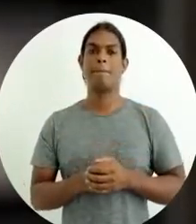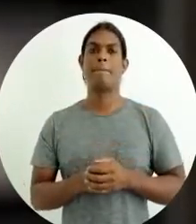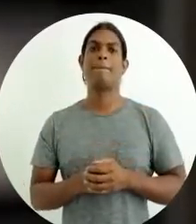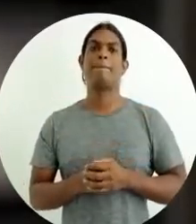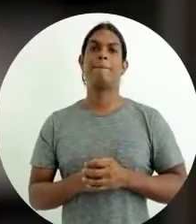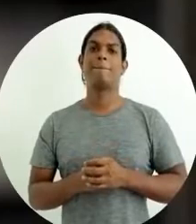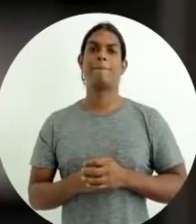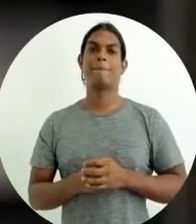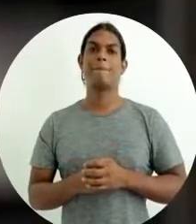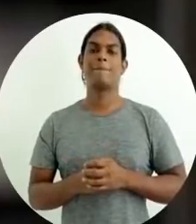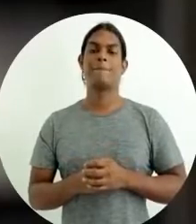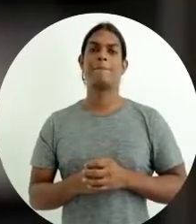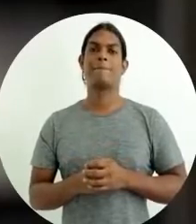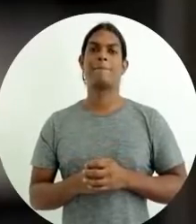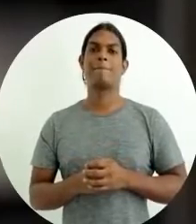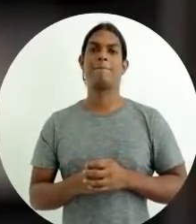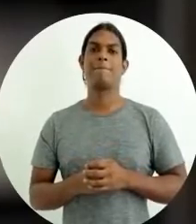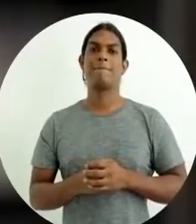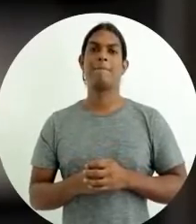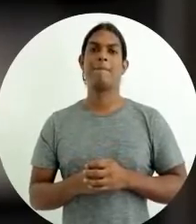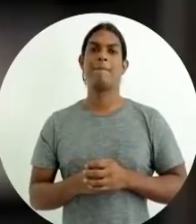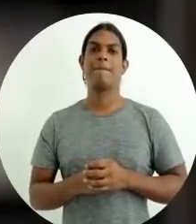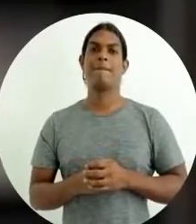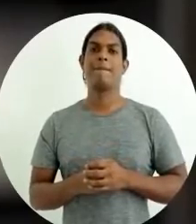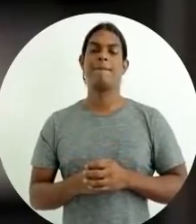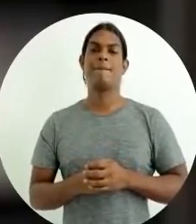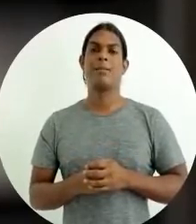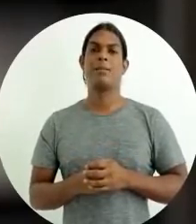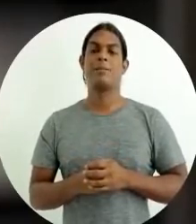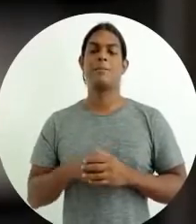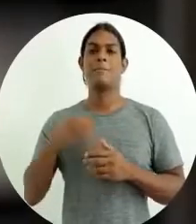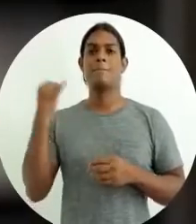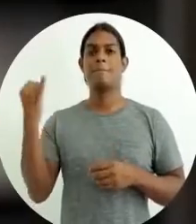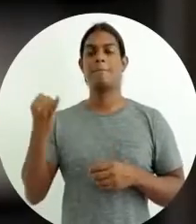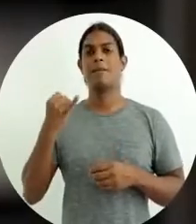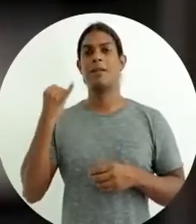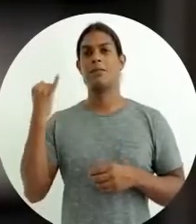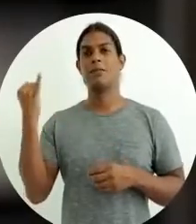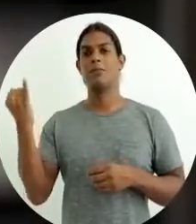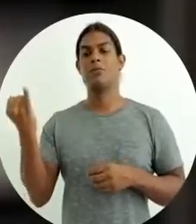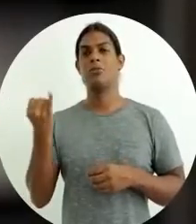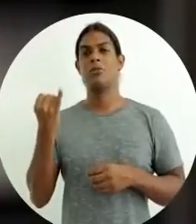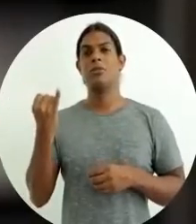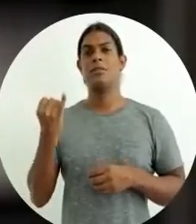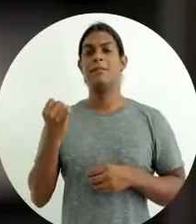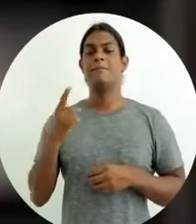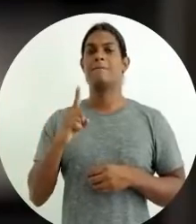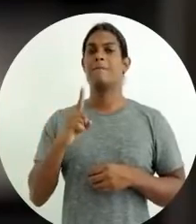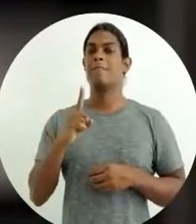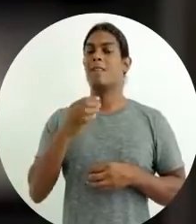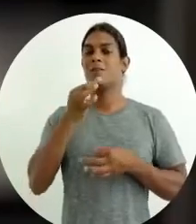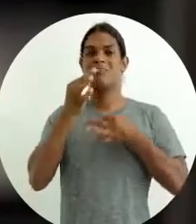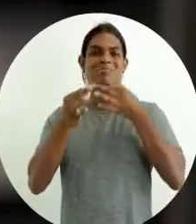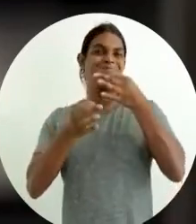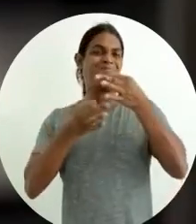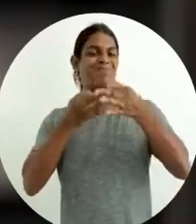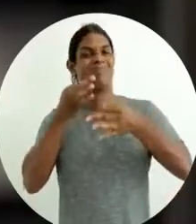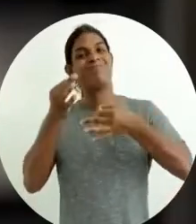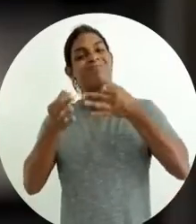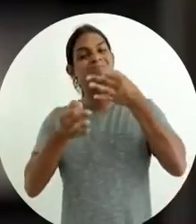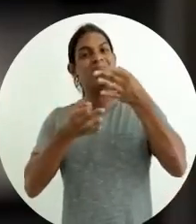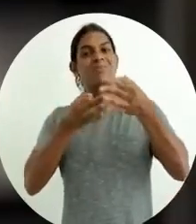com foco em todos os objetivos organizacionais. É importante não fazer críticas